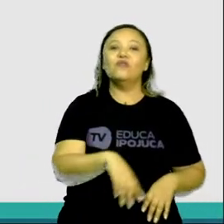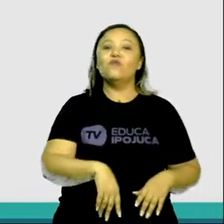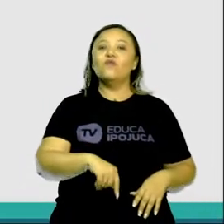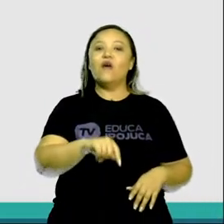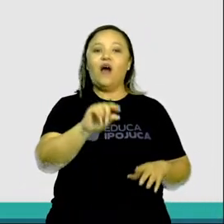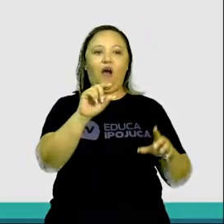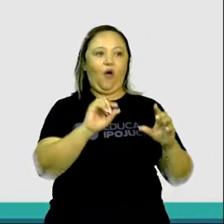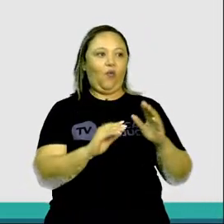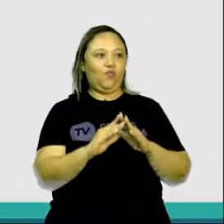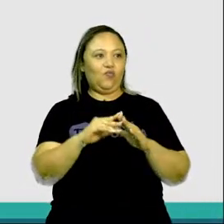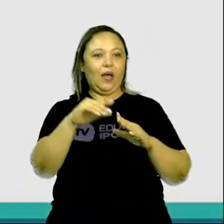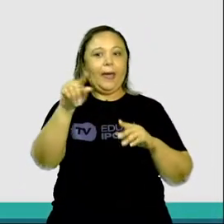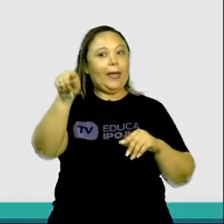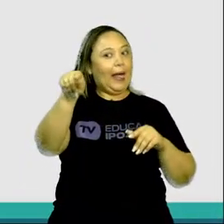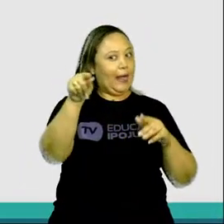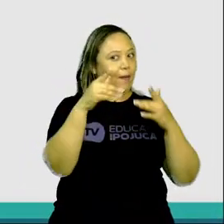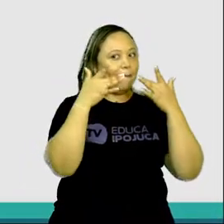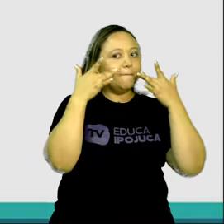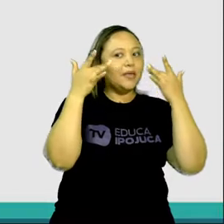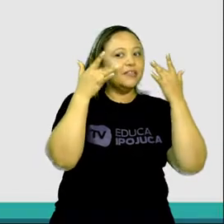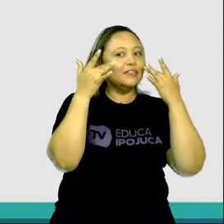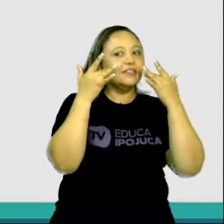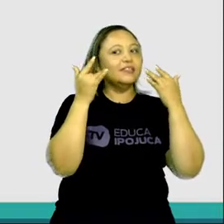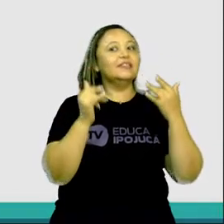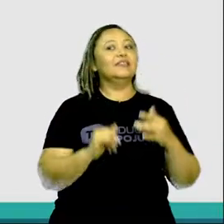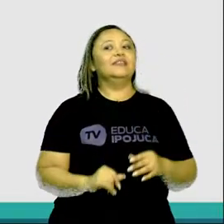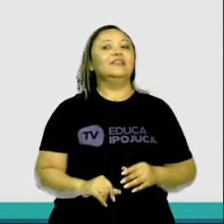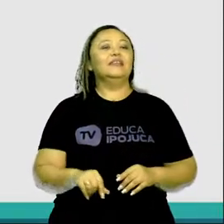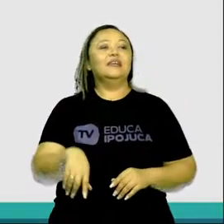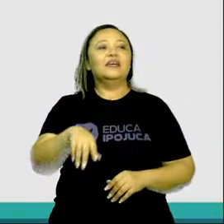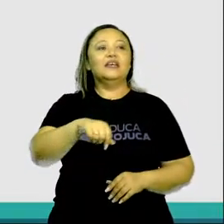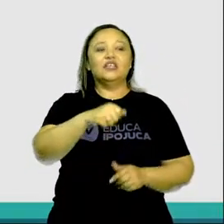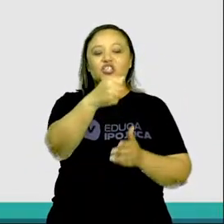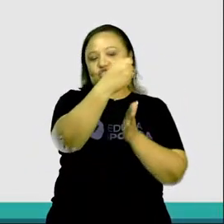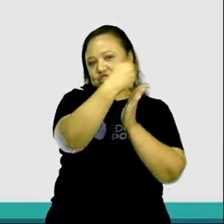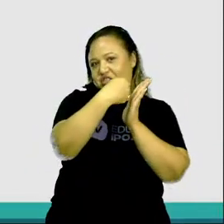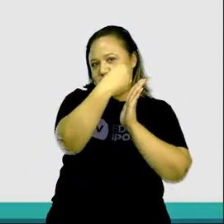Auto da Compadecida é uma peça de teatro escrita em